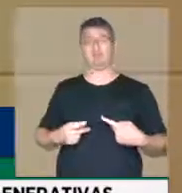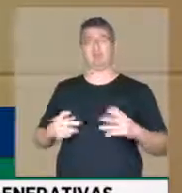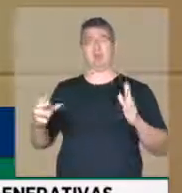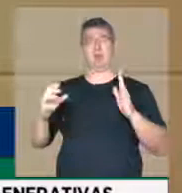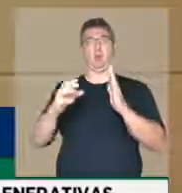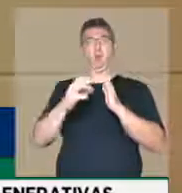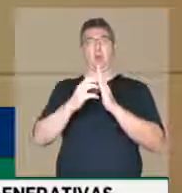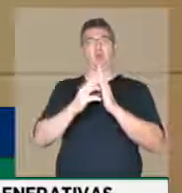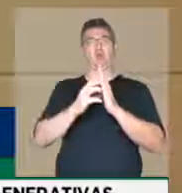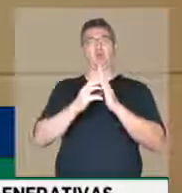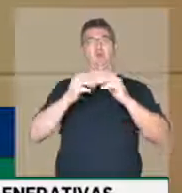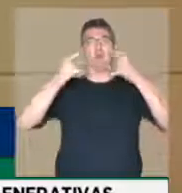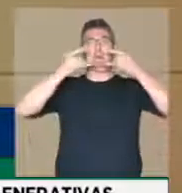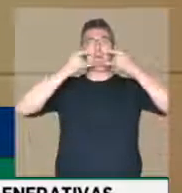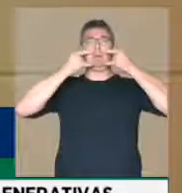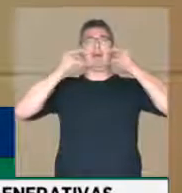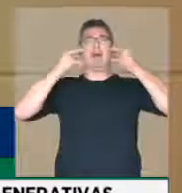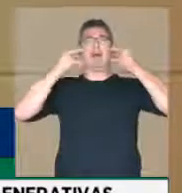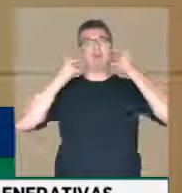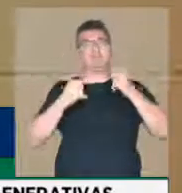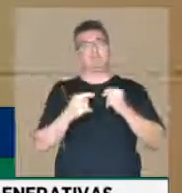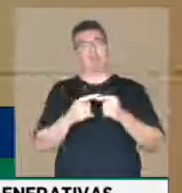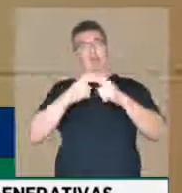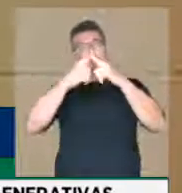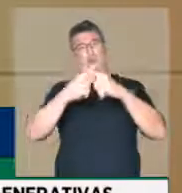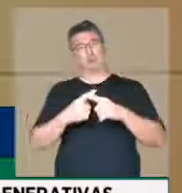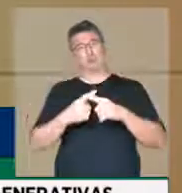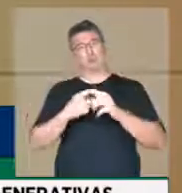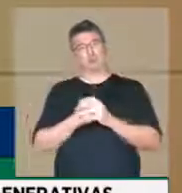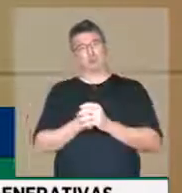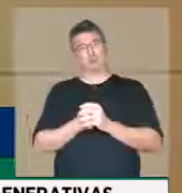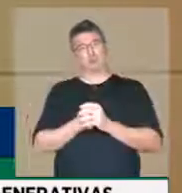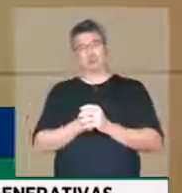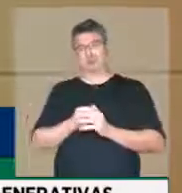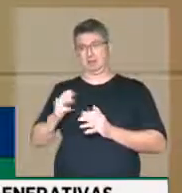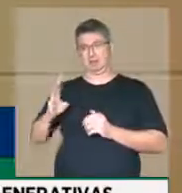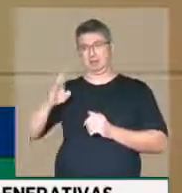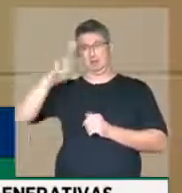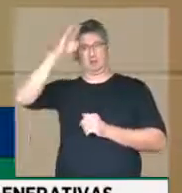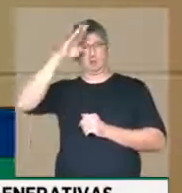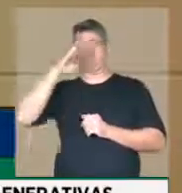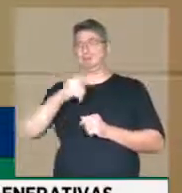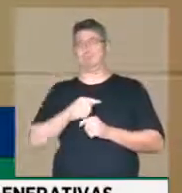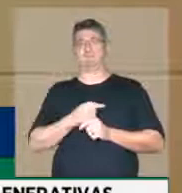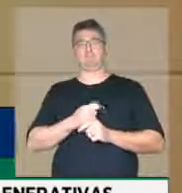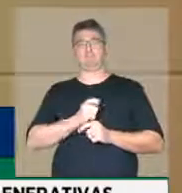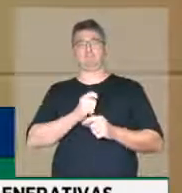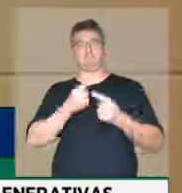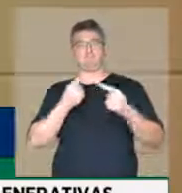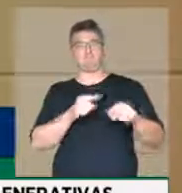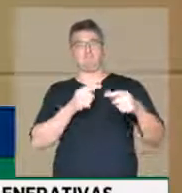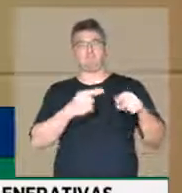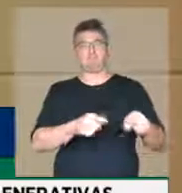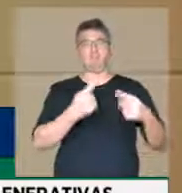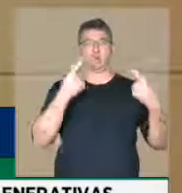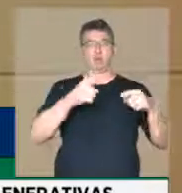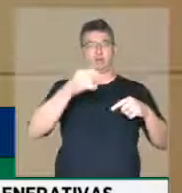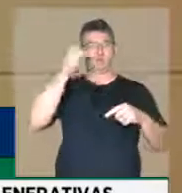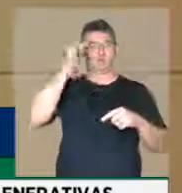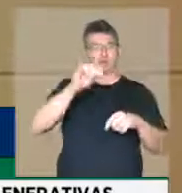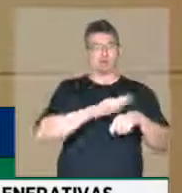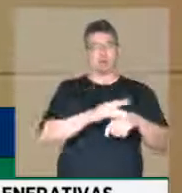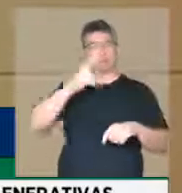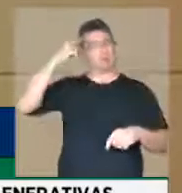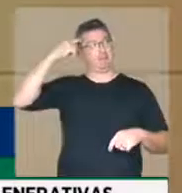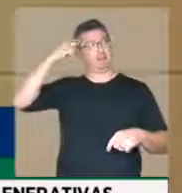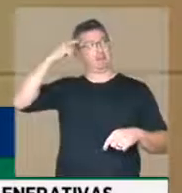de máscara. Enquanto isso, Bolsonaro sabota a prevenção pensando apenas na